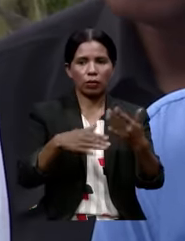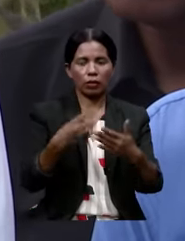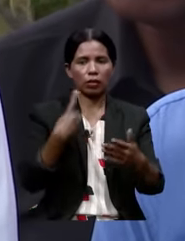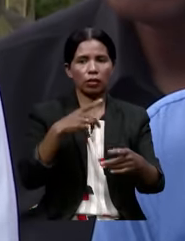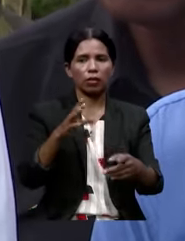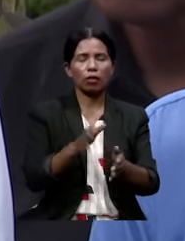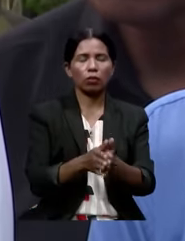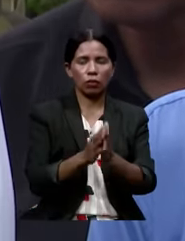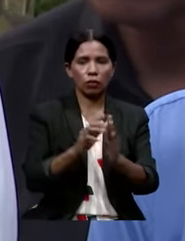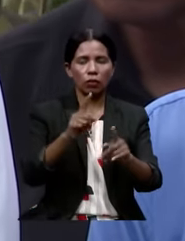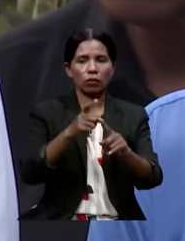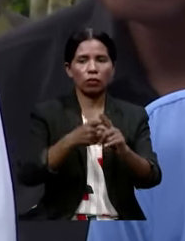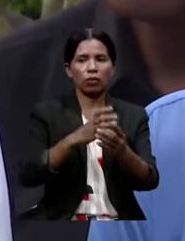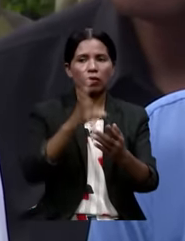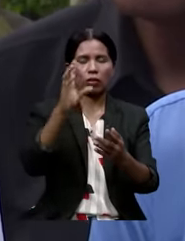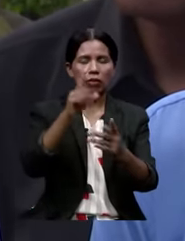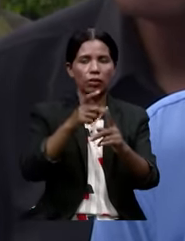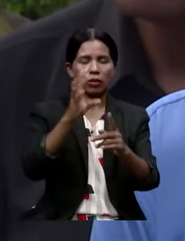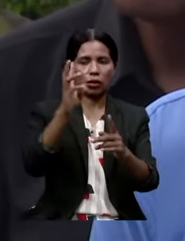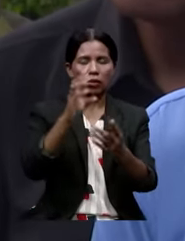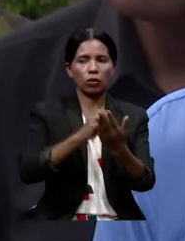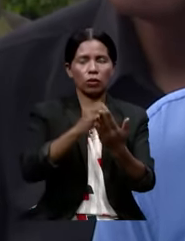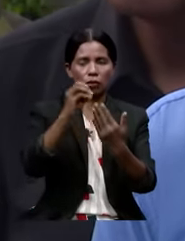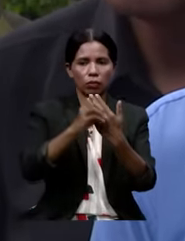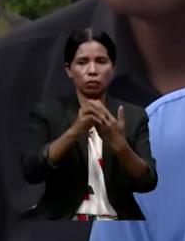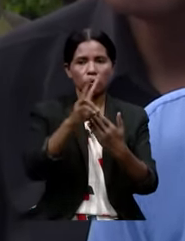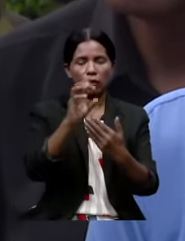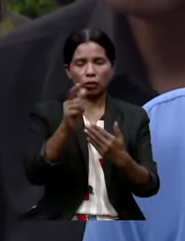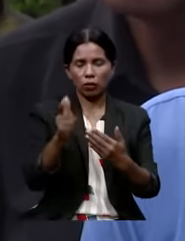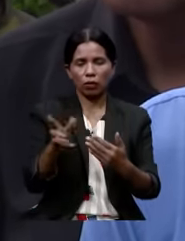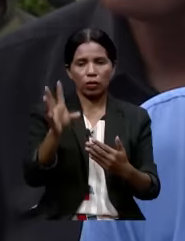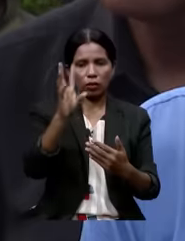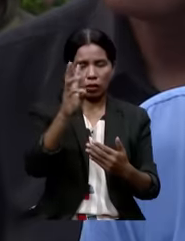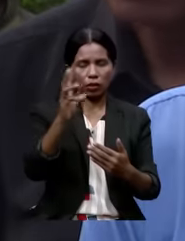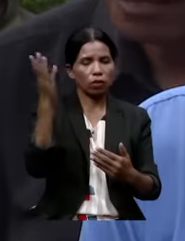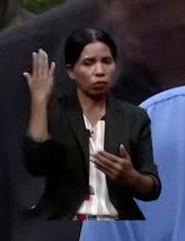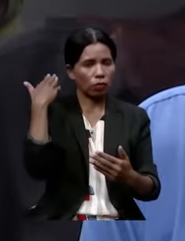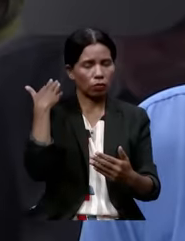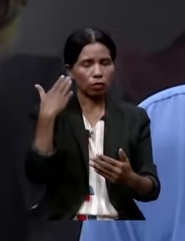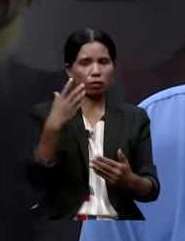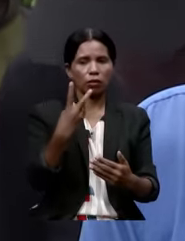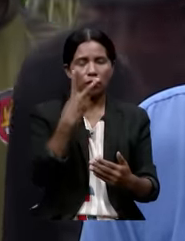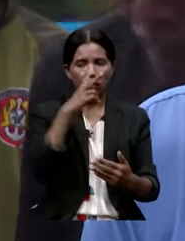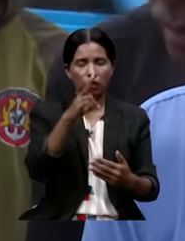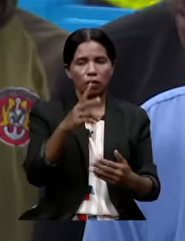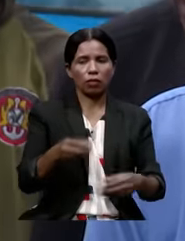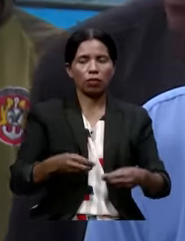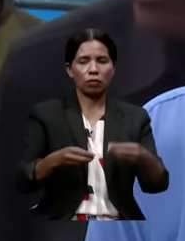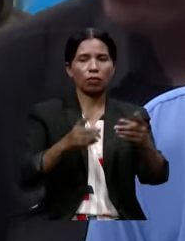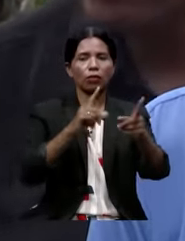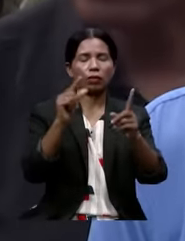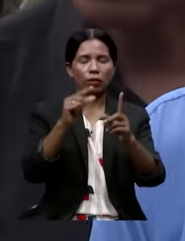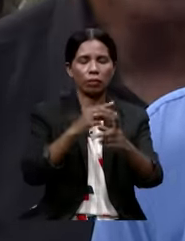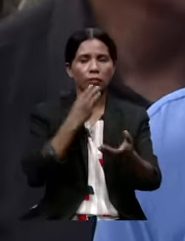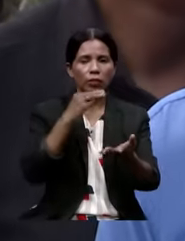fulan 6 de outubro 2023. Mas antes de notificar, ele avisou. Ele foi aviso,